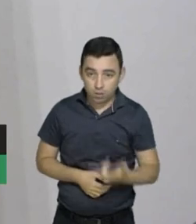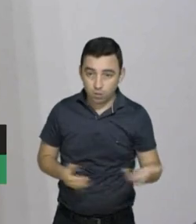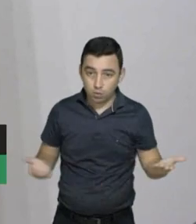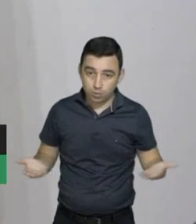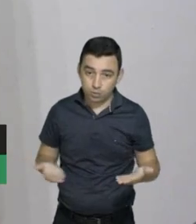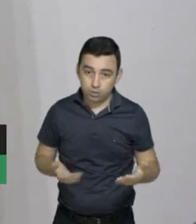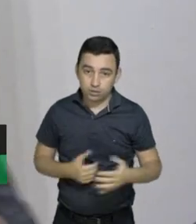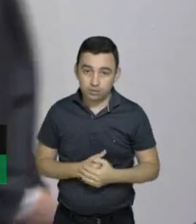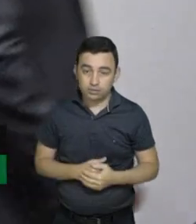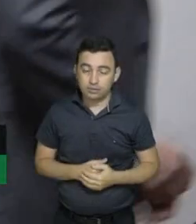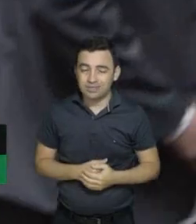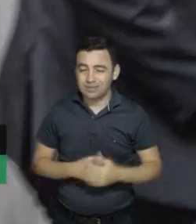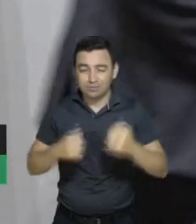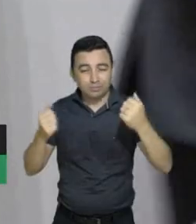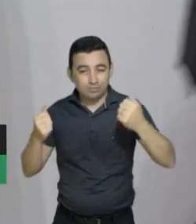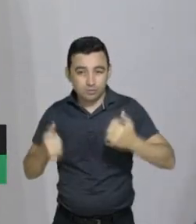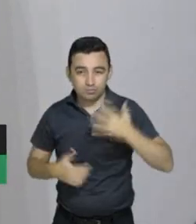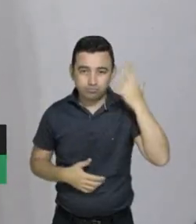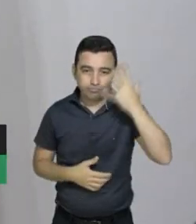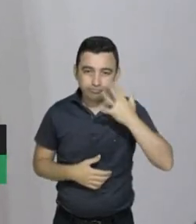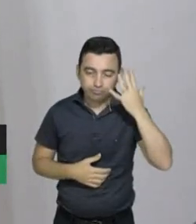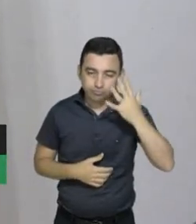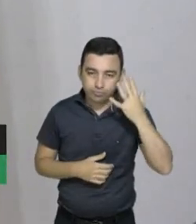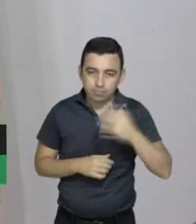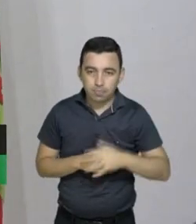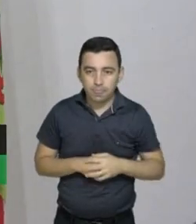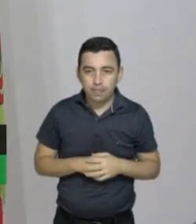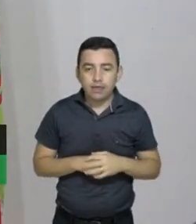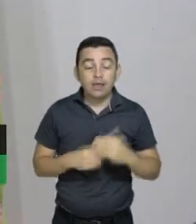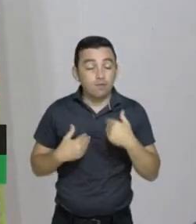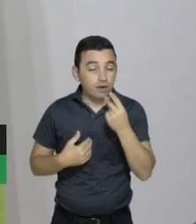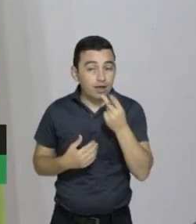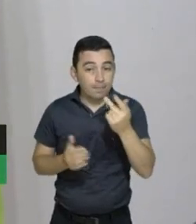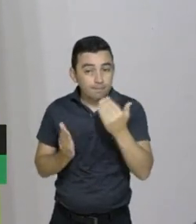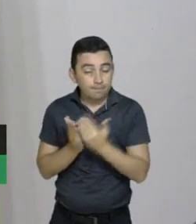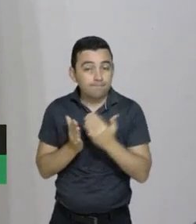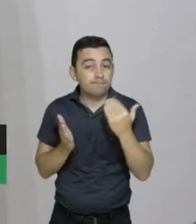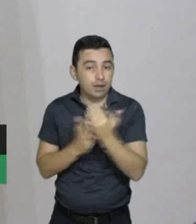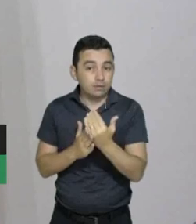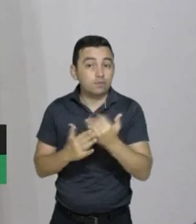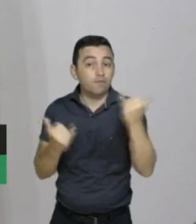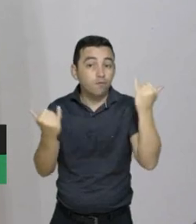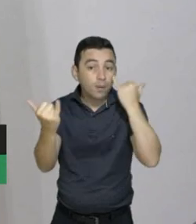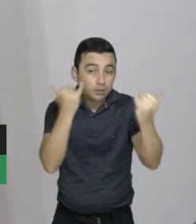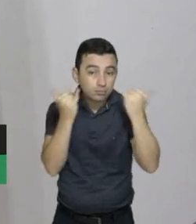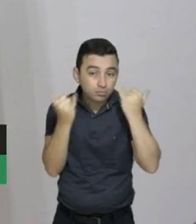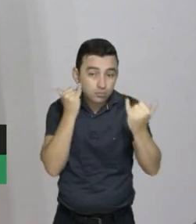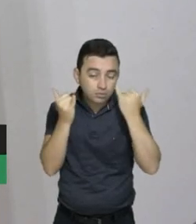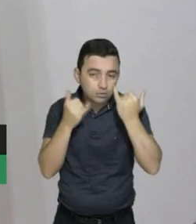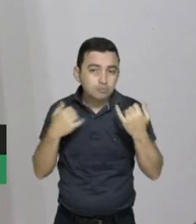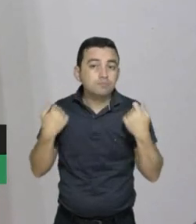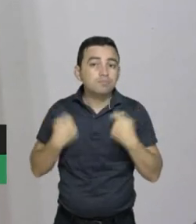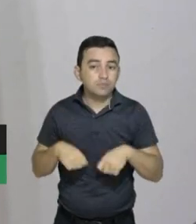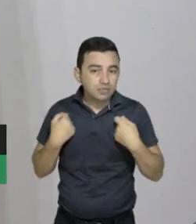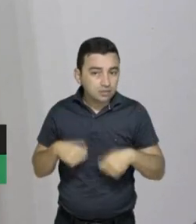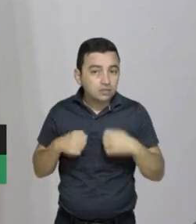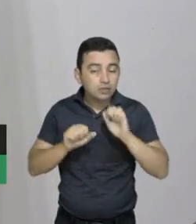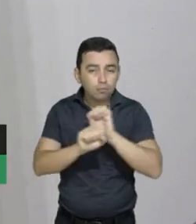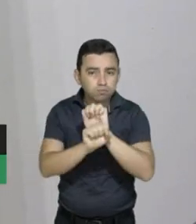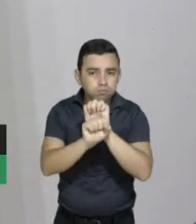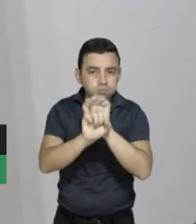nessa Tribuna e dizer mais que toda a informação Ela merece muito a